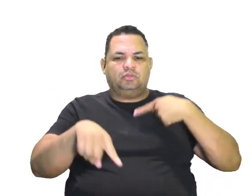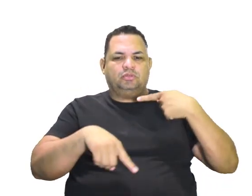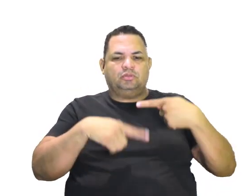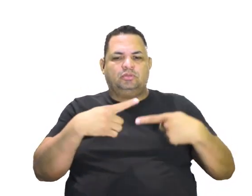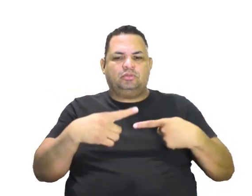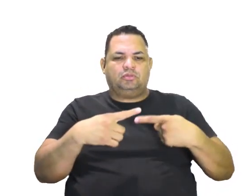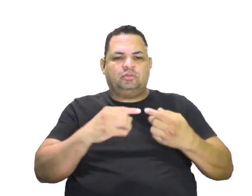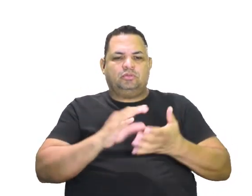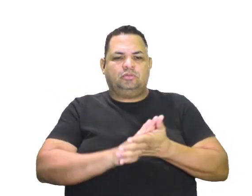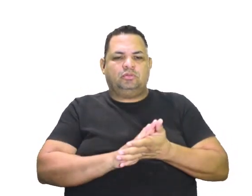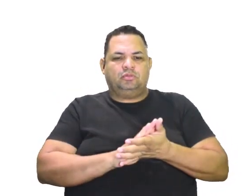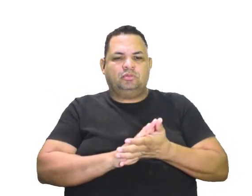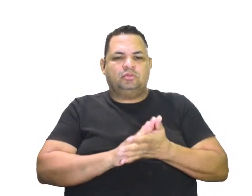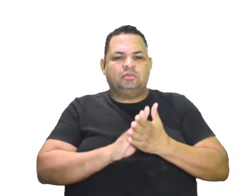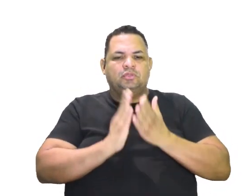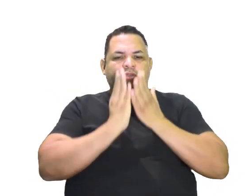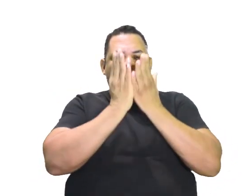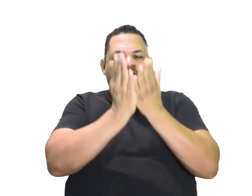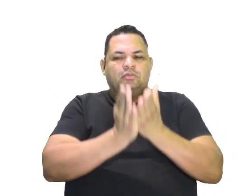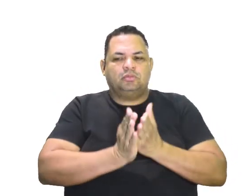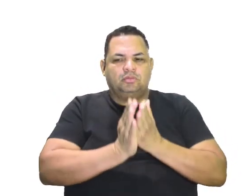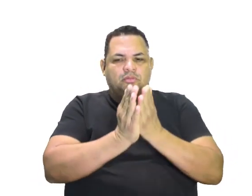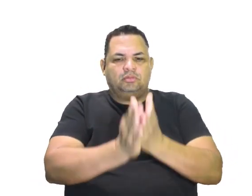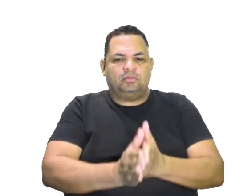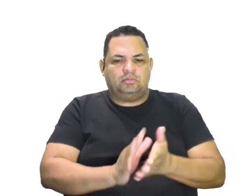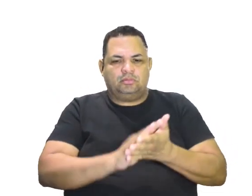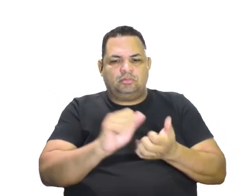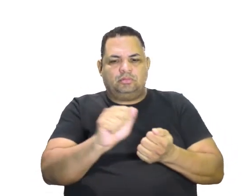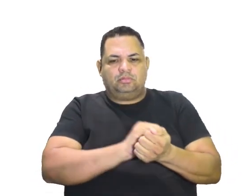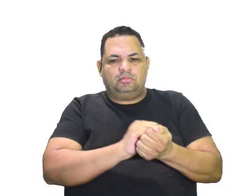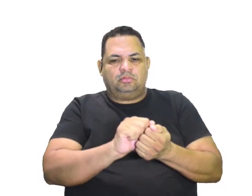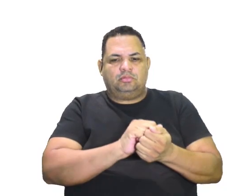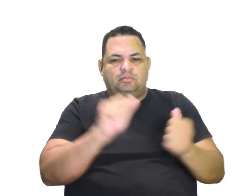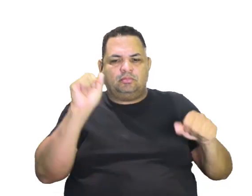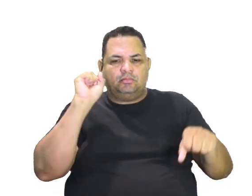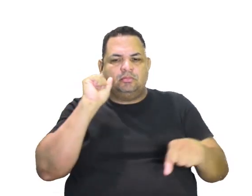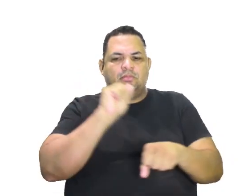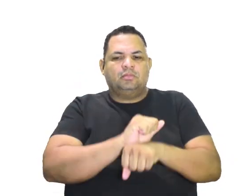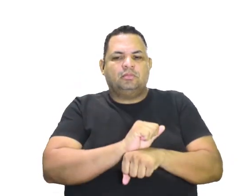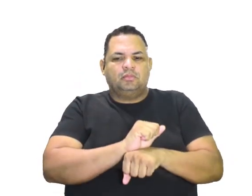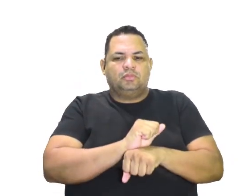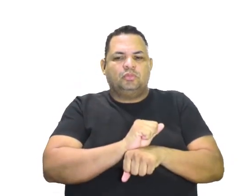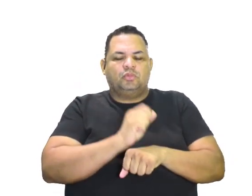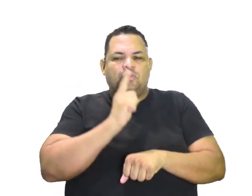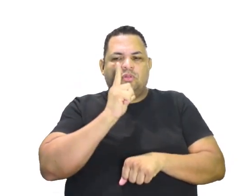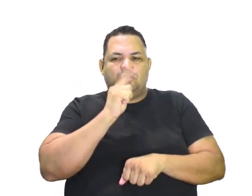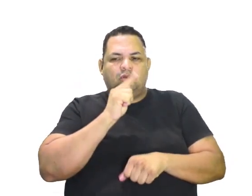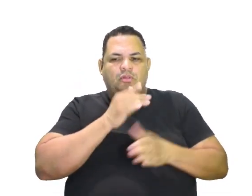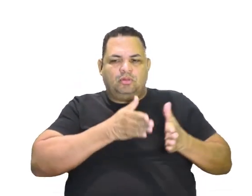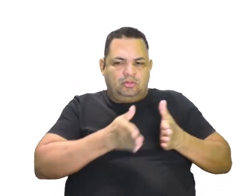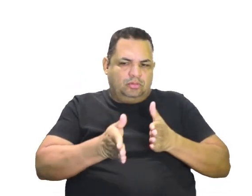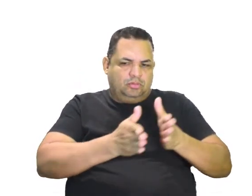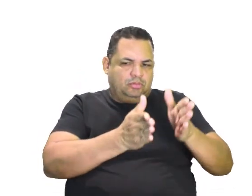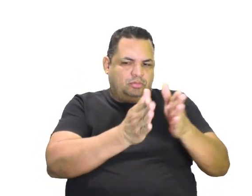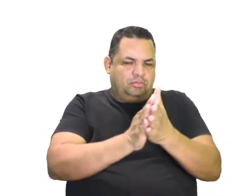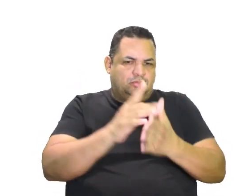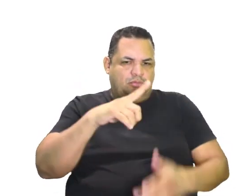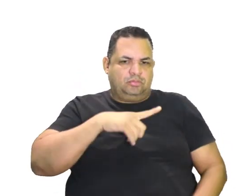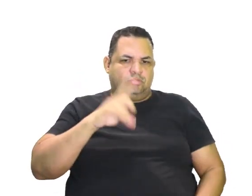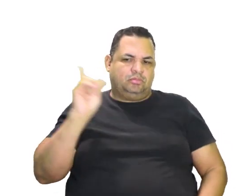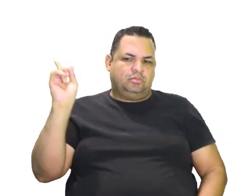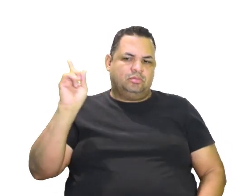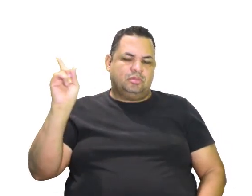sair de um dos barcos lavadeiras ancorados no rio. Então, são vários